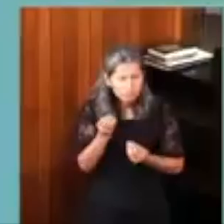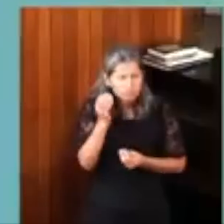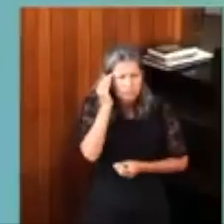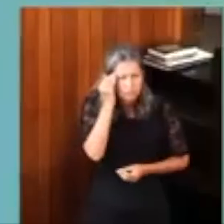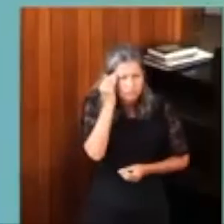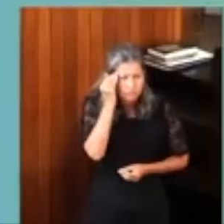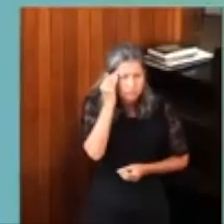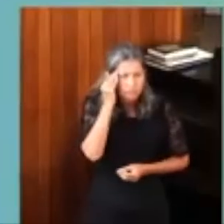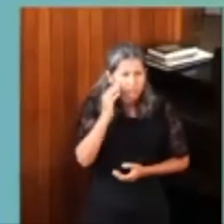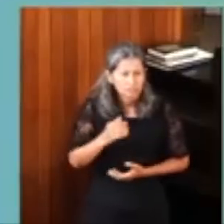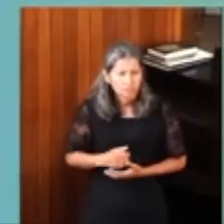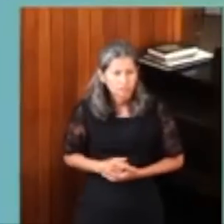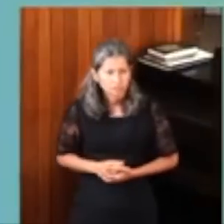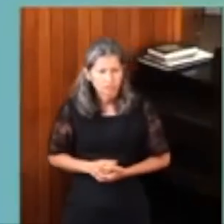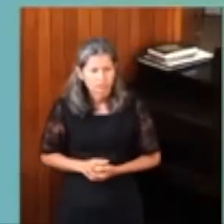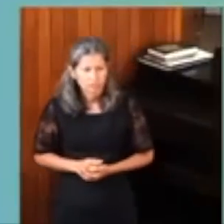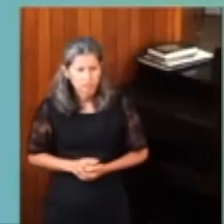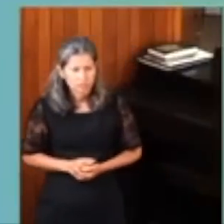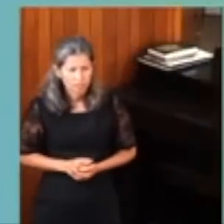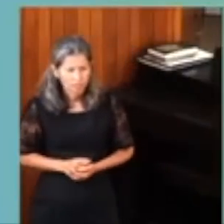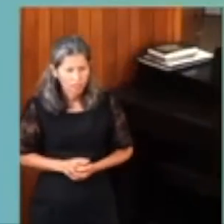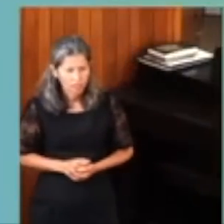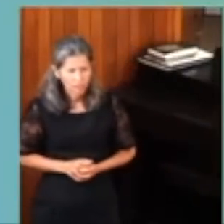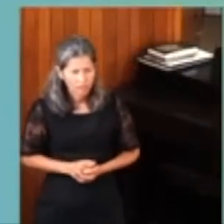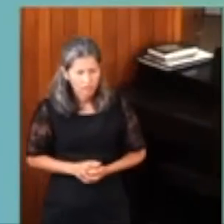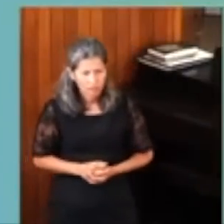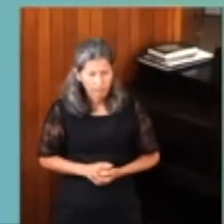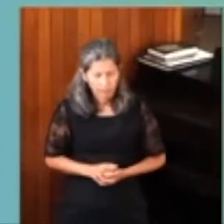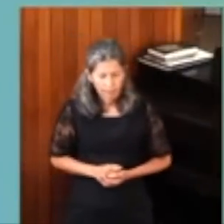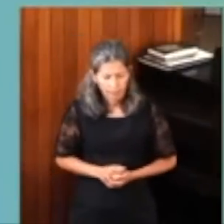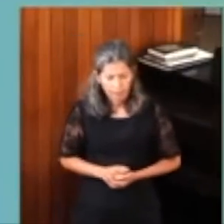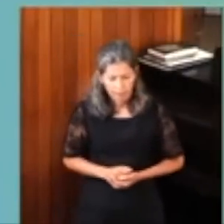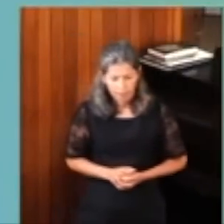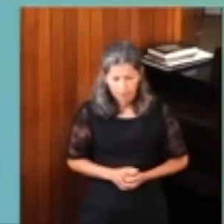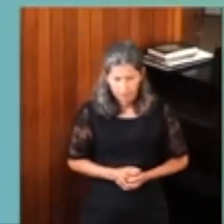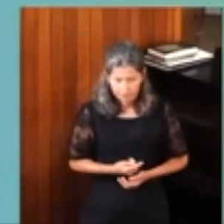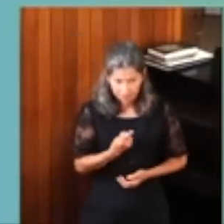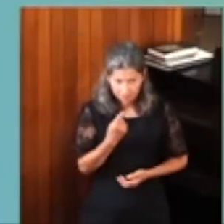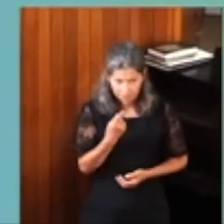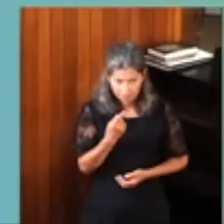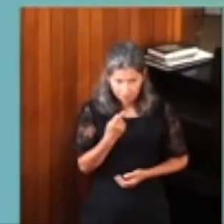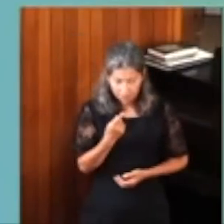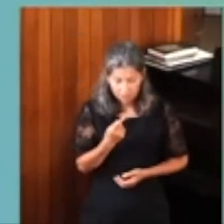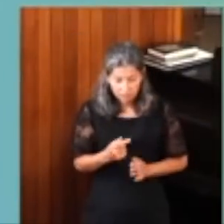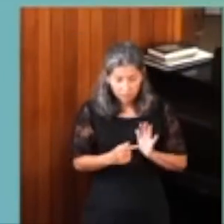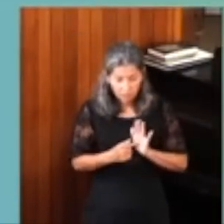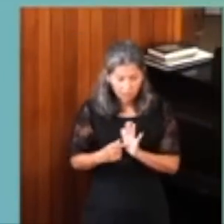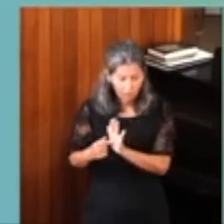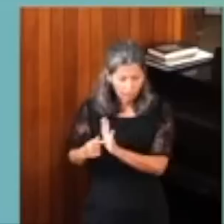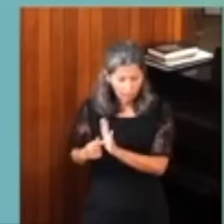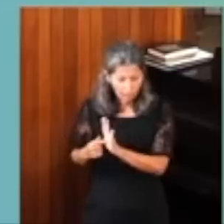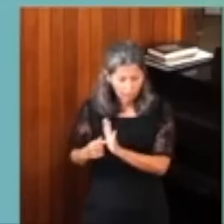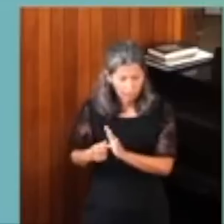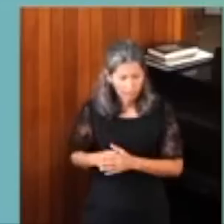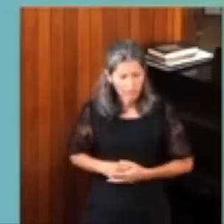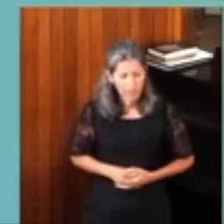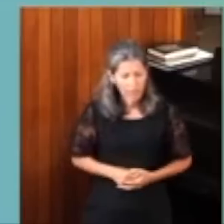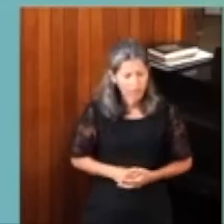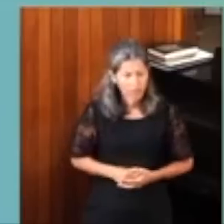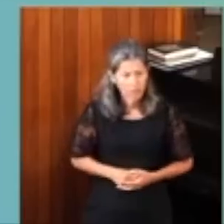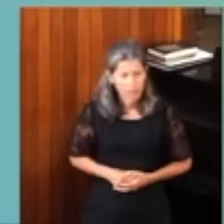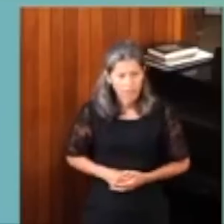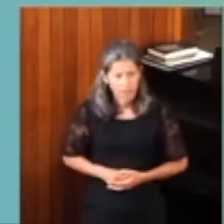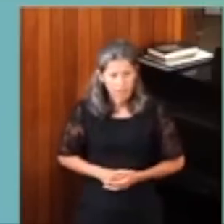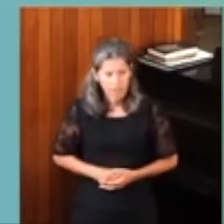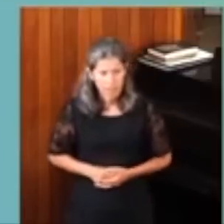Eu vou ter que, como eu disse, né, em muitos momentos, entrar já de sola no assunto. Não dá para a gente fazer muito floreio por causa do tempo, né? Então, sem floreios,